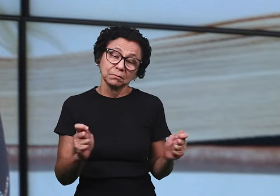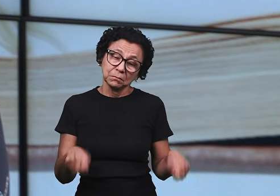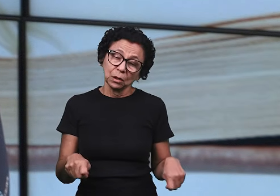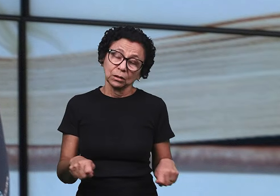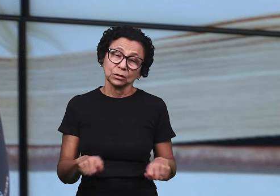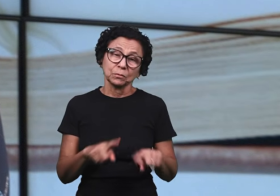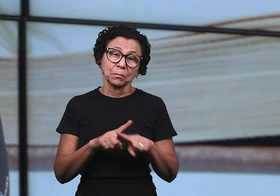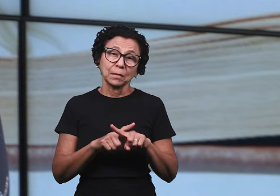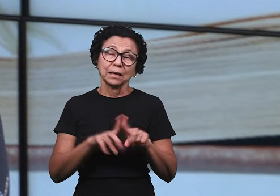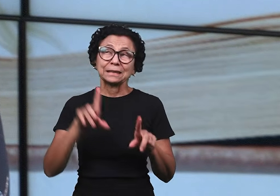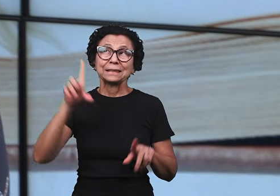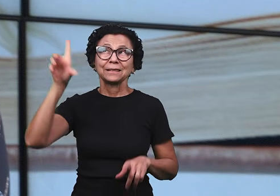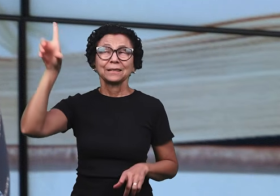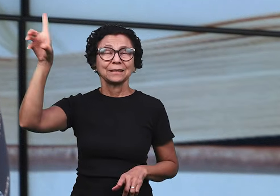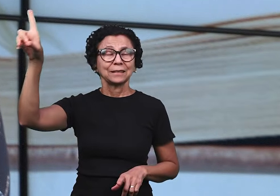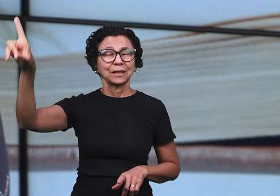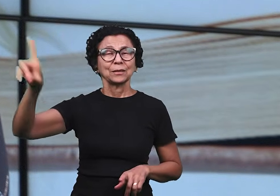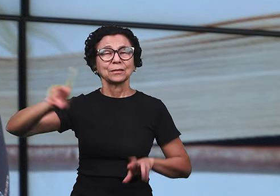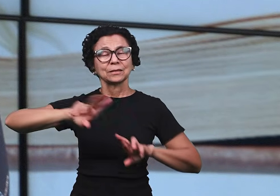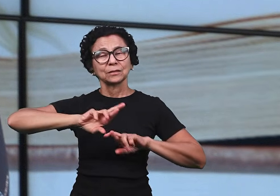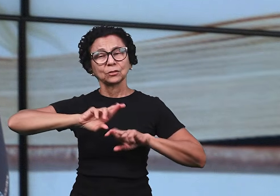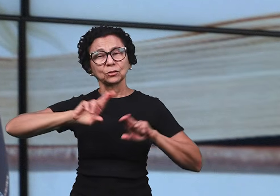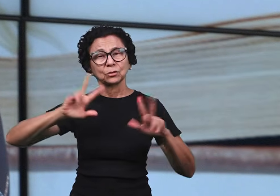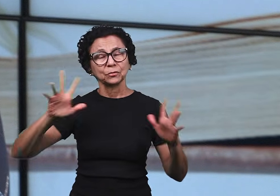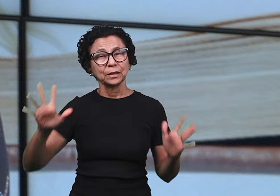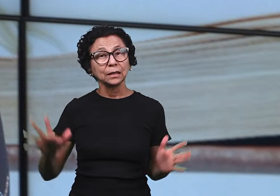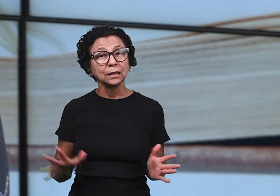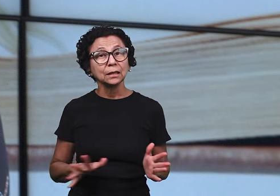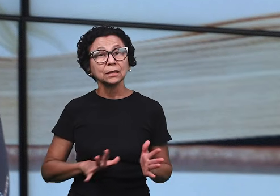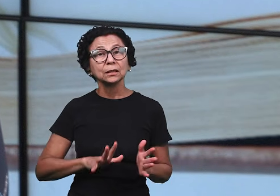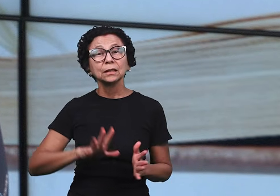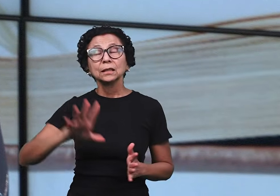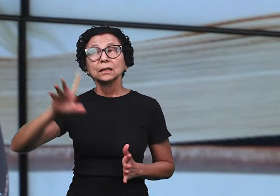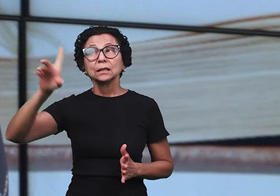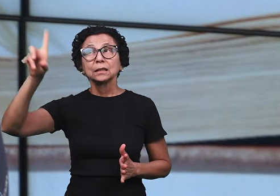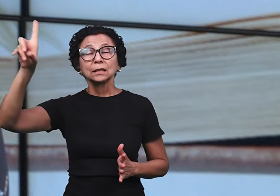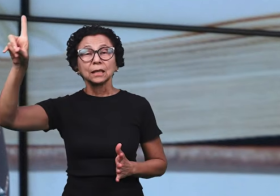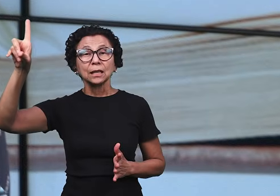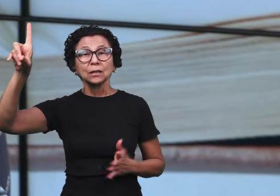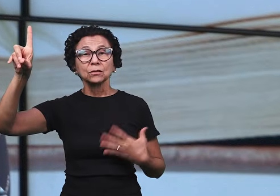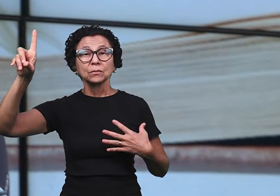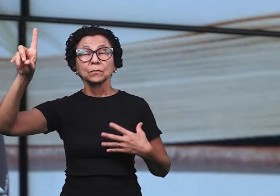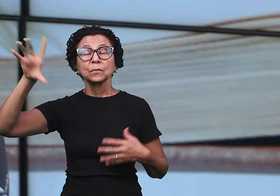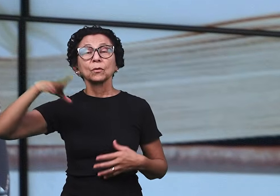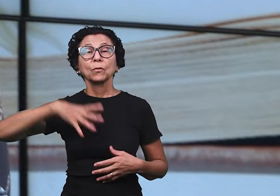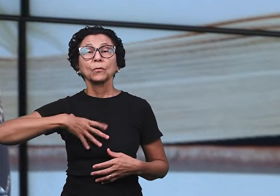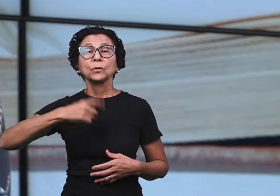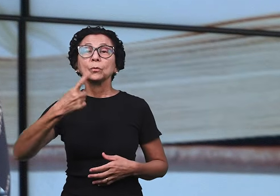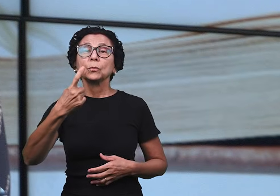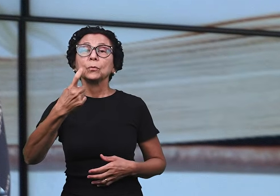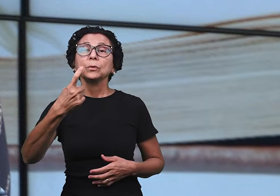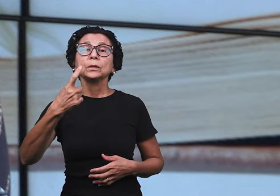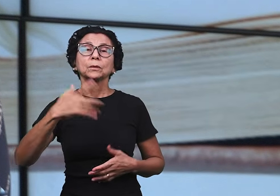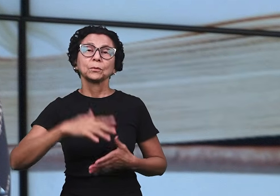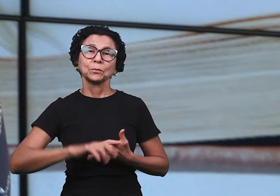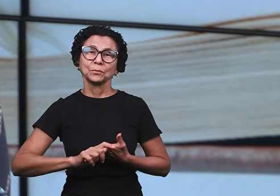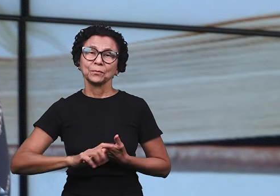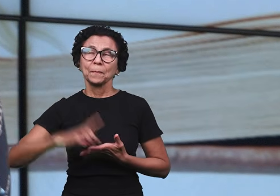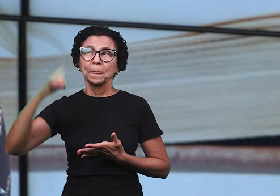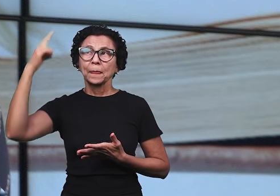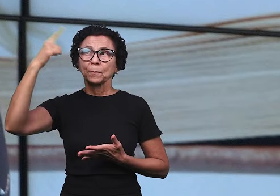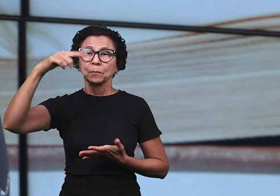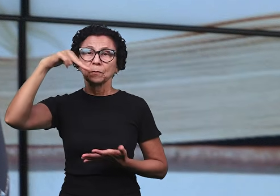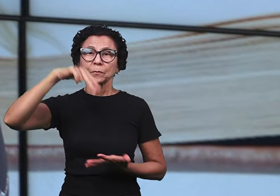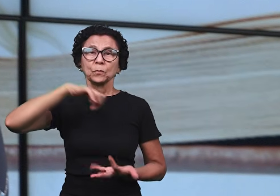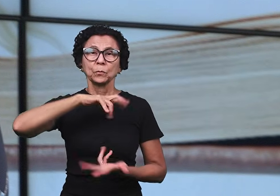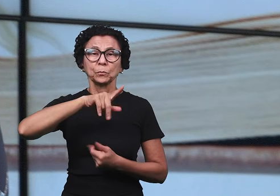ele pegou o seu Filho, Jesus, e entregou pela nossa vida. Né? Um